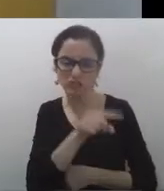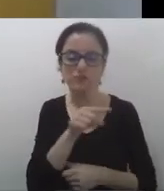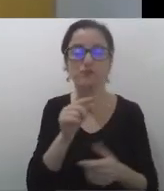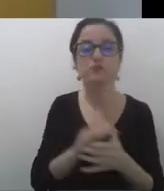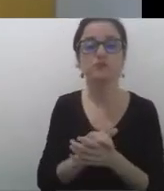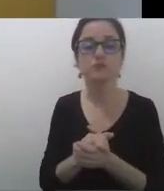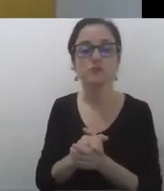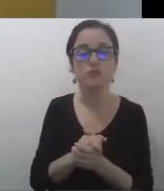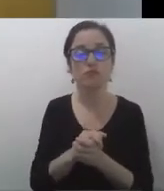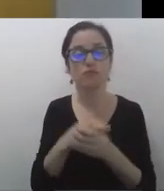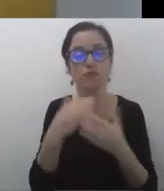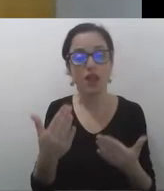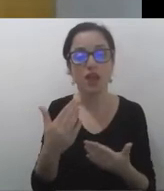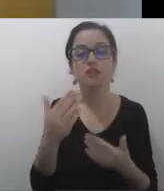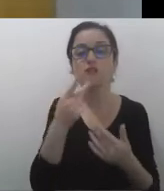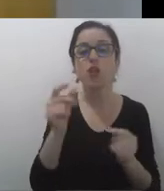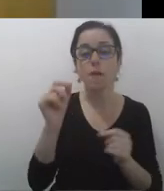menos a mesma toada